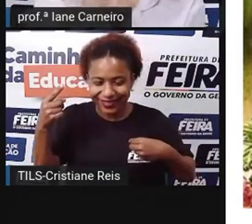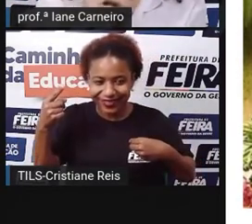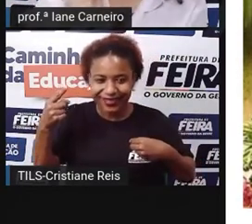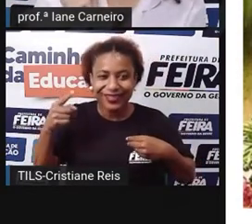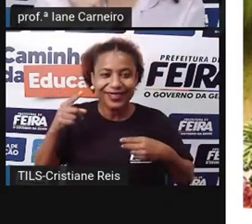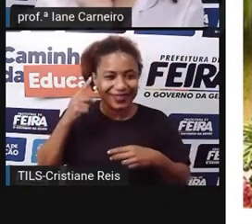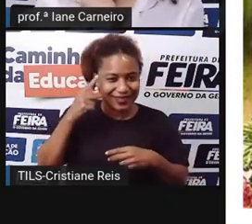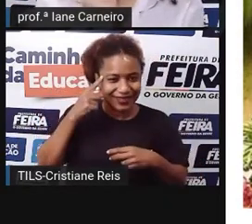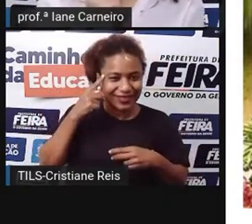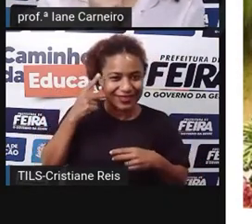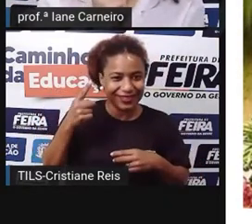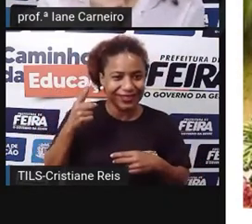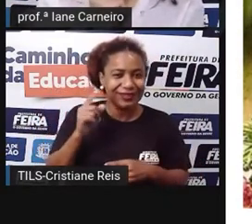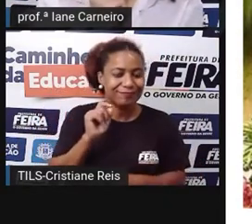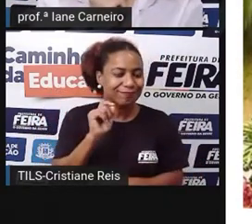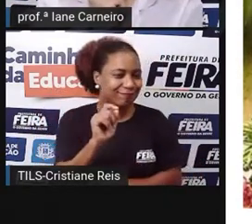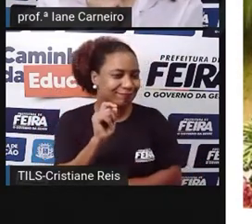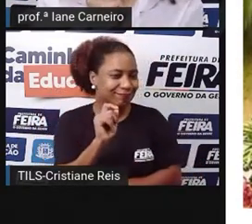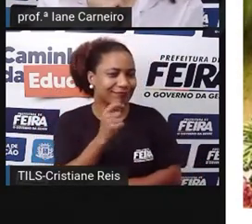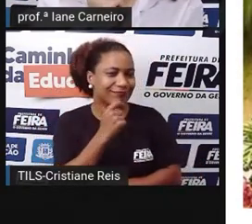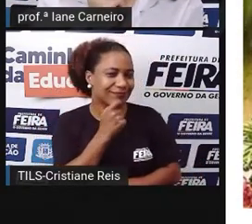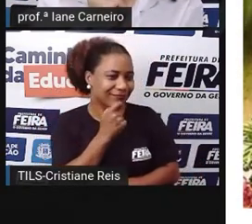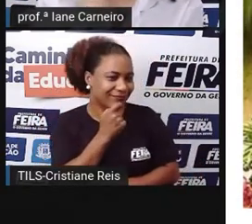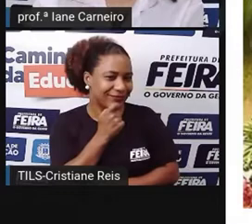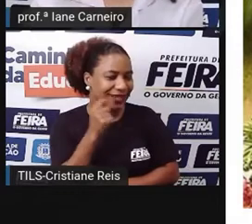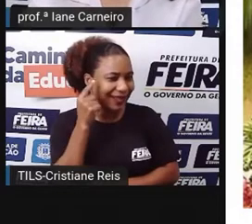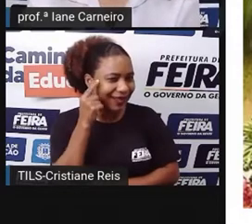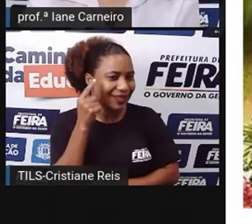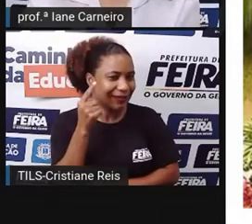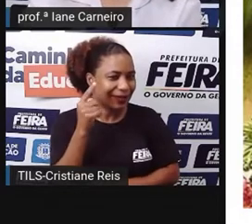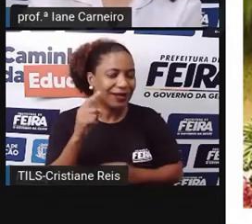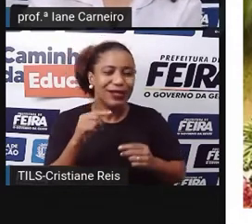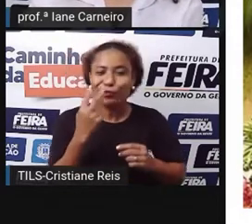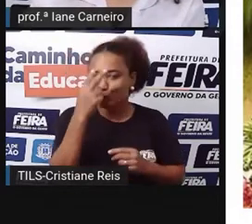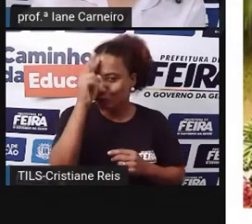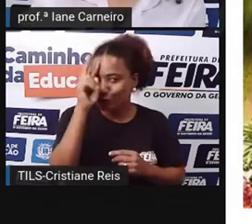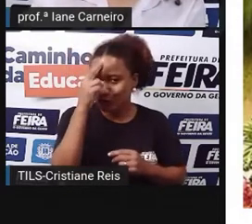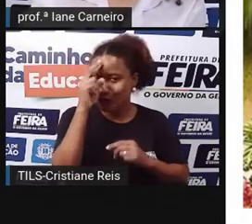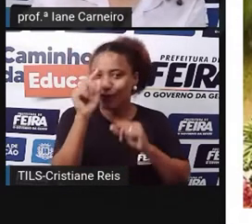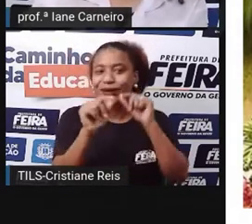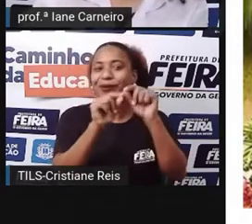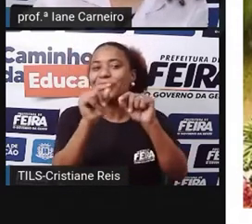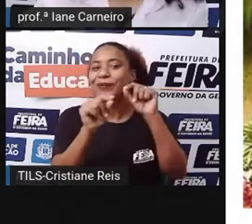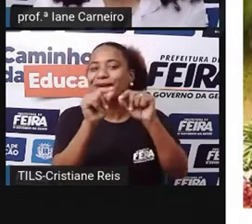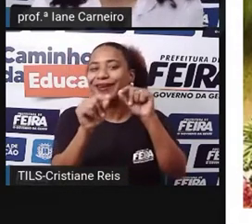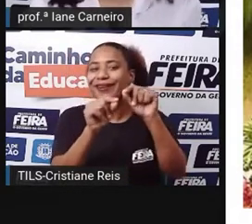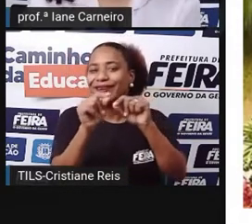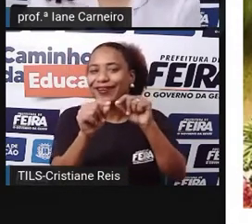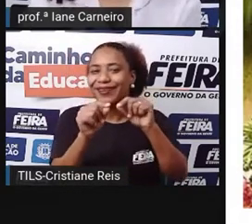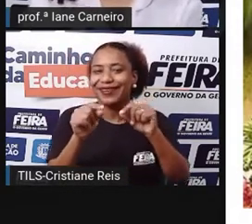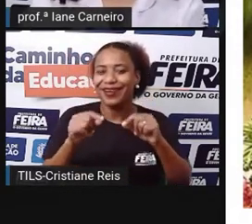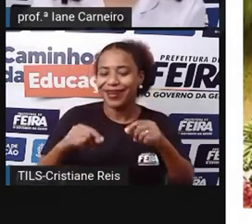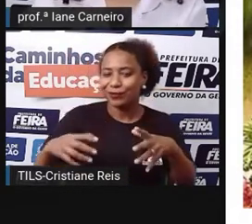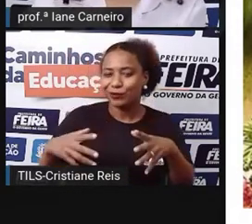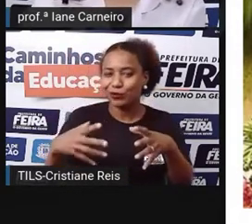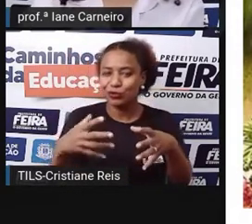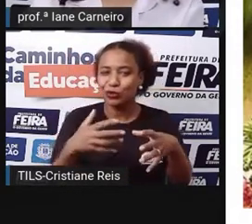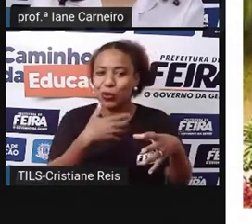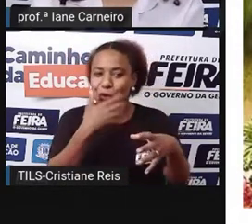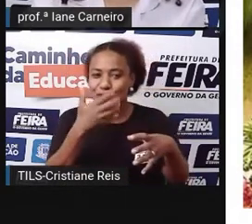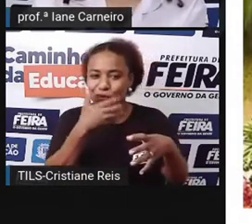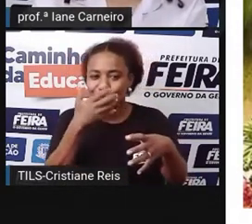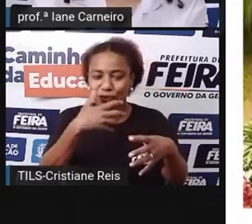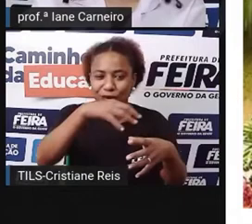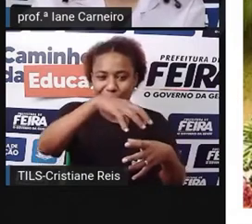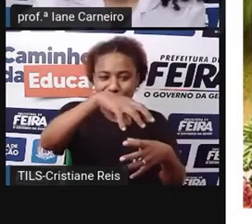colocou aqui para vocês adivinharem de que conto a Pró estava falando, né? E aí a Pró mostrou para vocês essa cesta cheia de